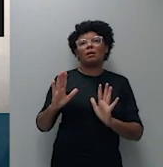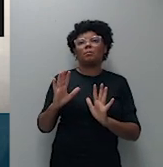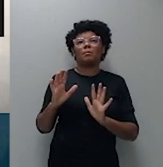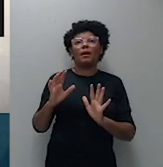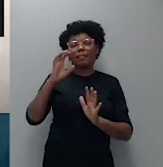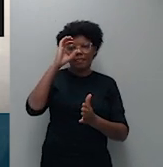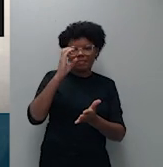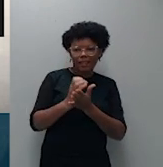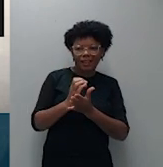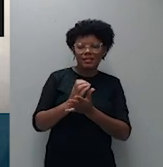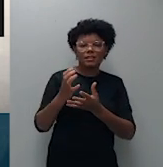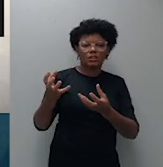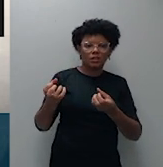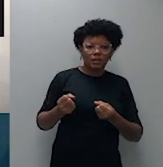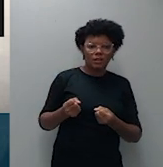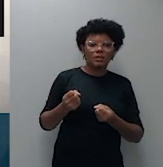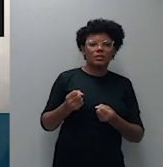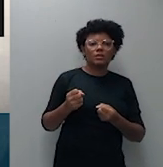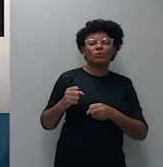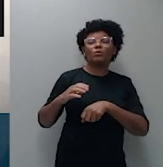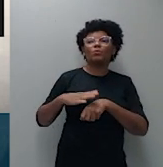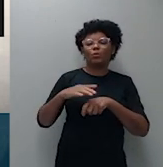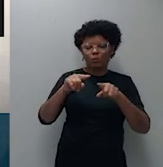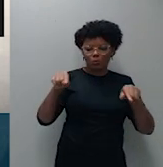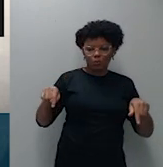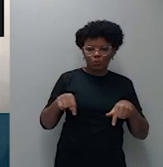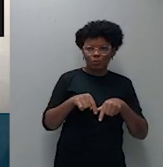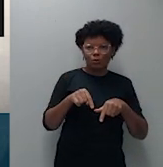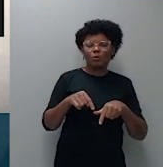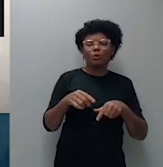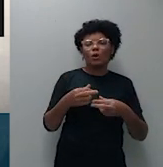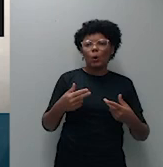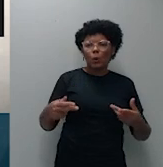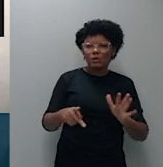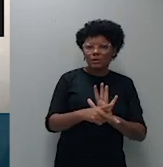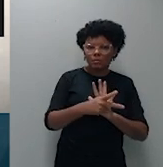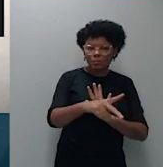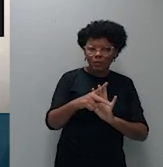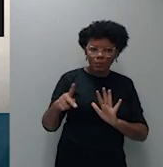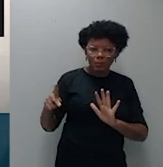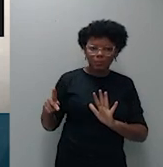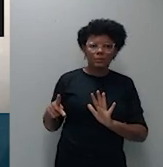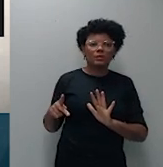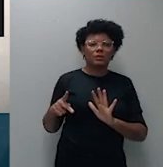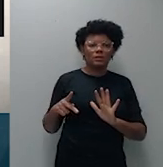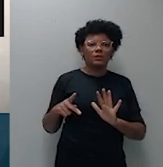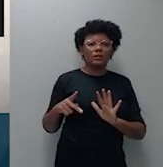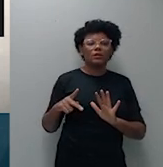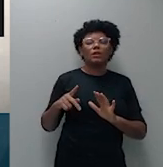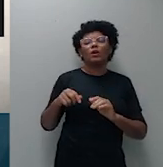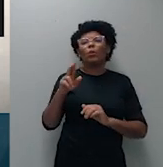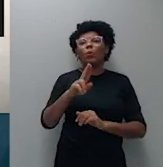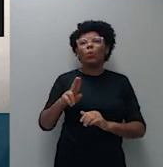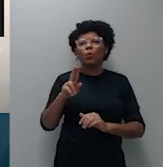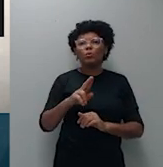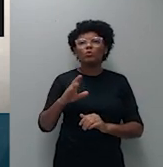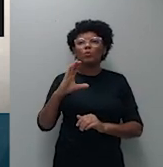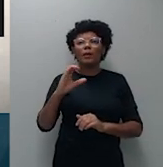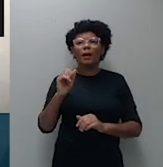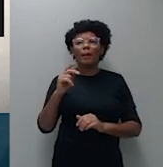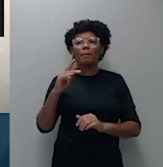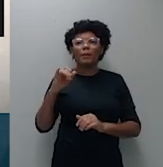da aquisição pelos demandados da propriedade móvel dos bens arrolados na exordial mediante usucapião